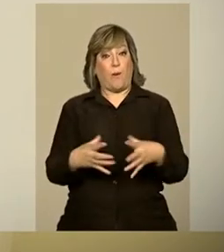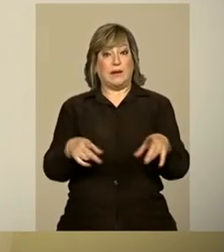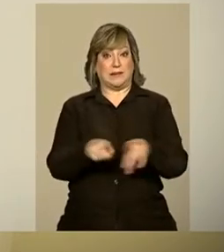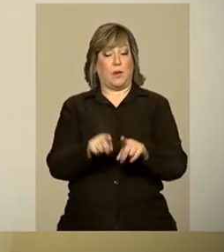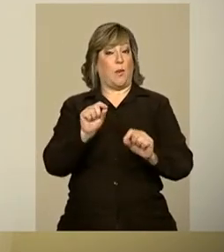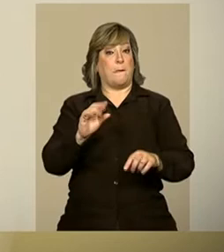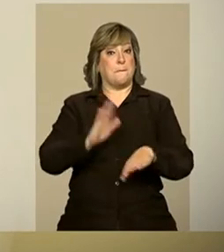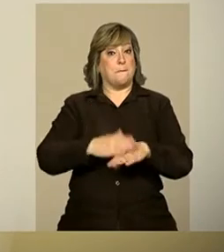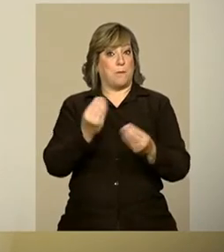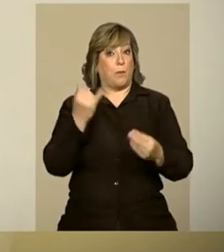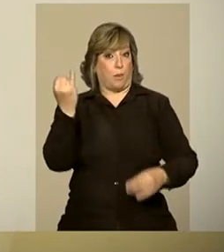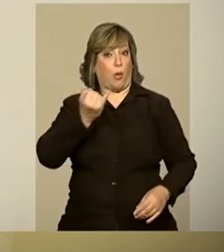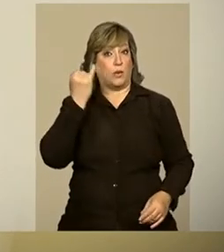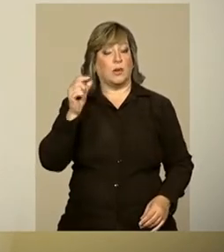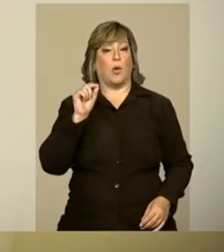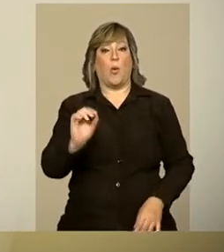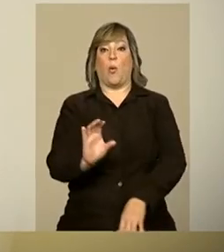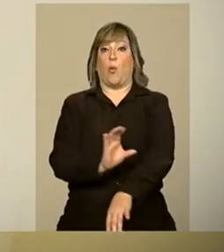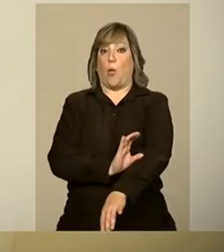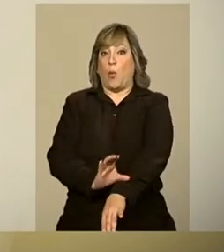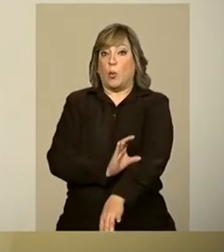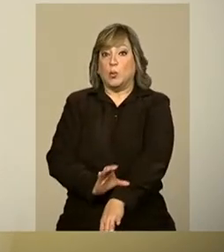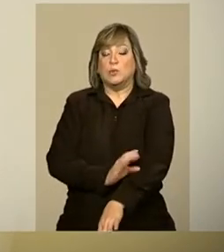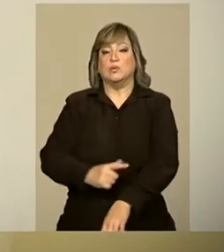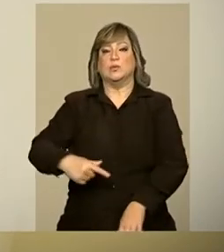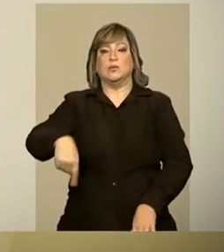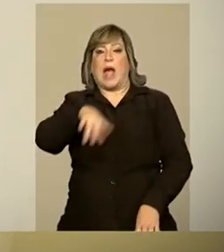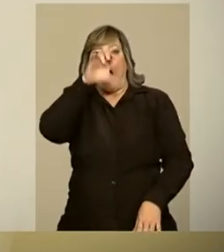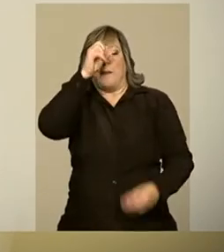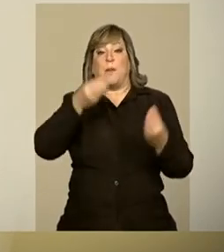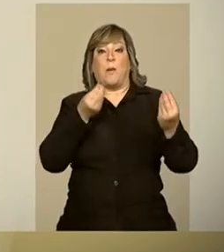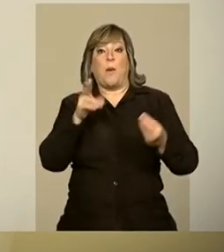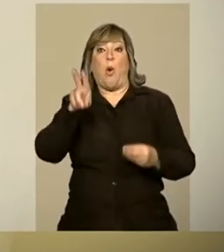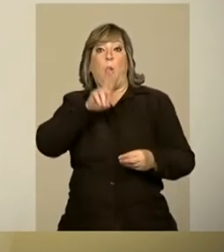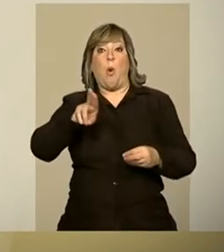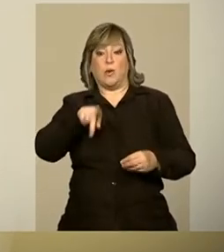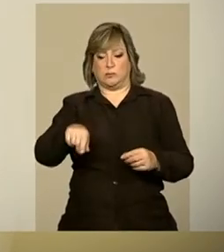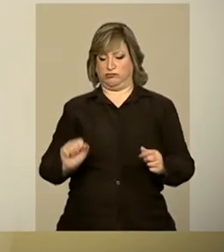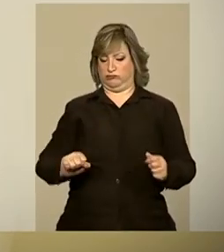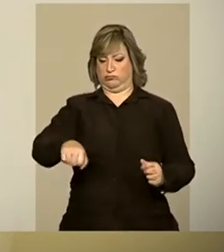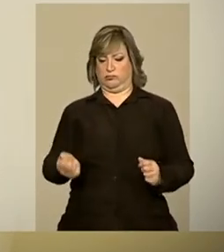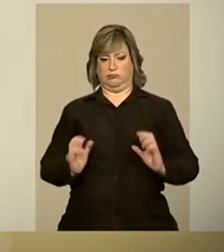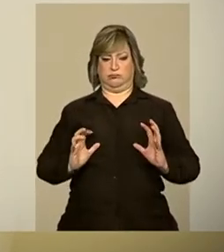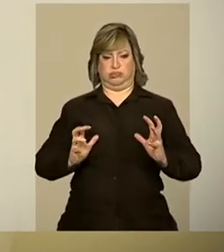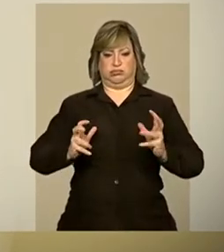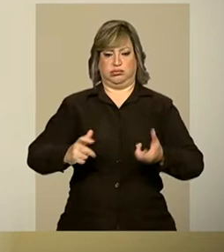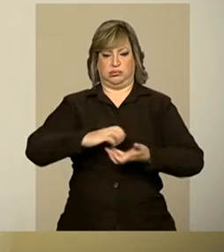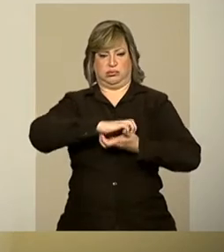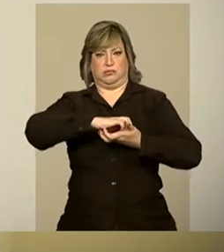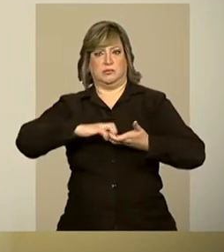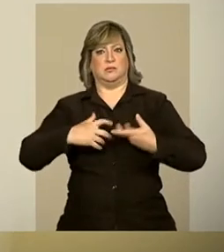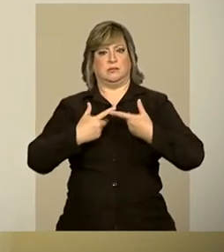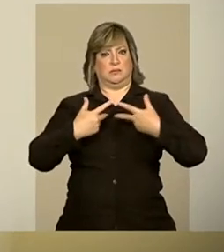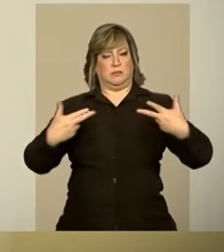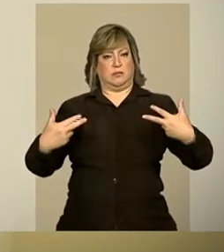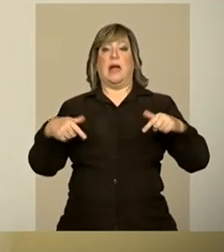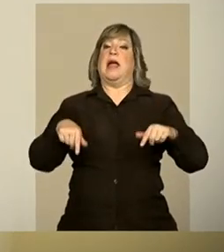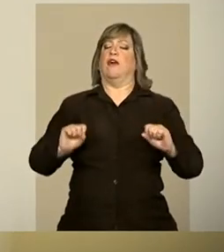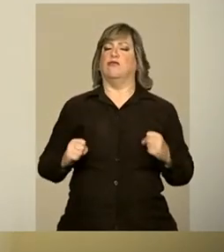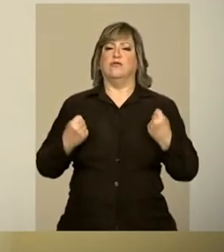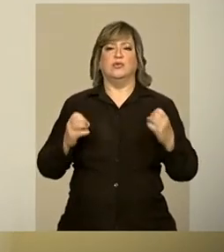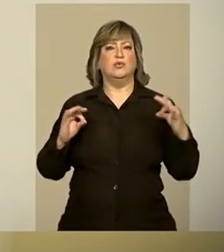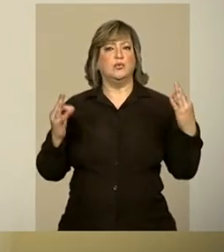muito importante, um curso para quem vai operar cada uma das máquinas. Todo esse esforço,